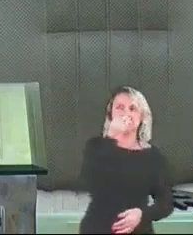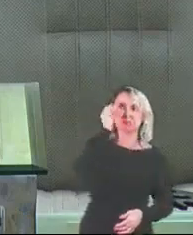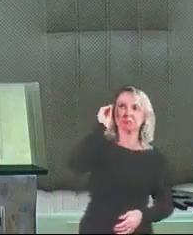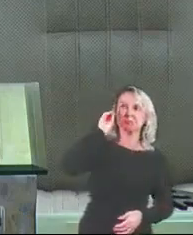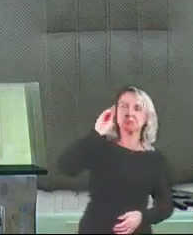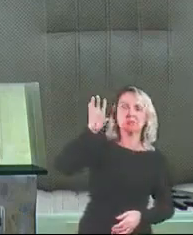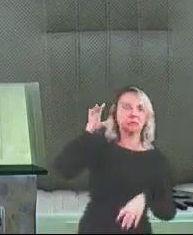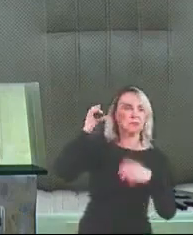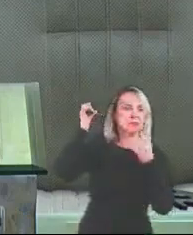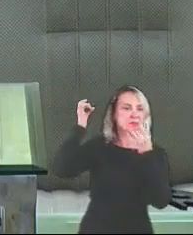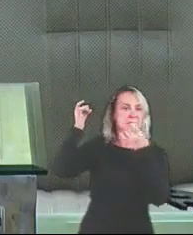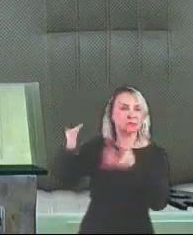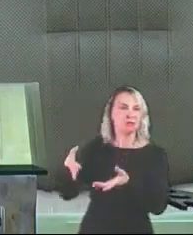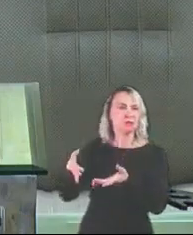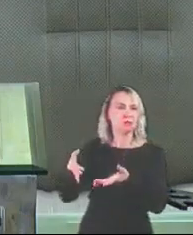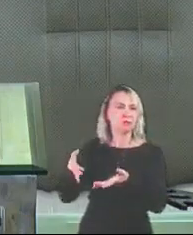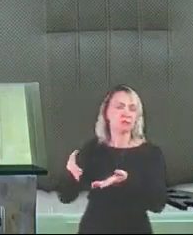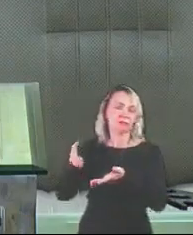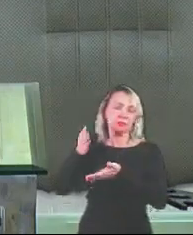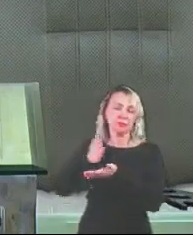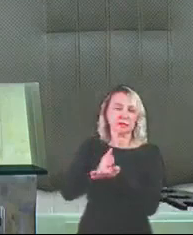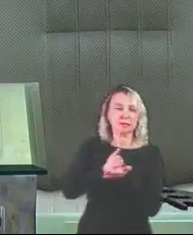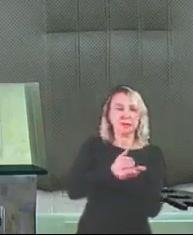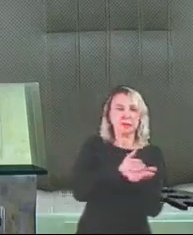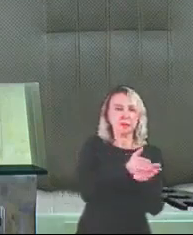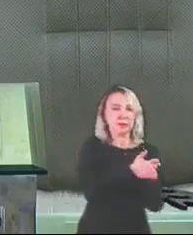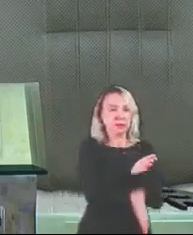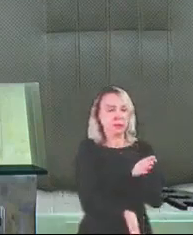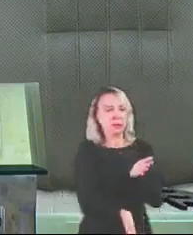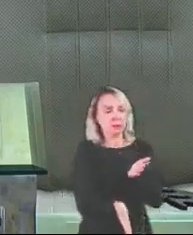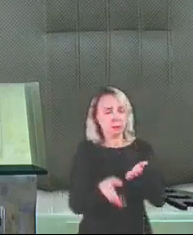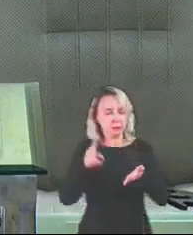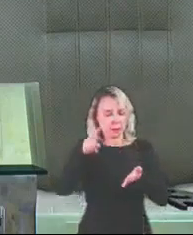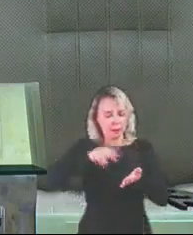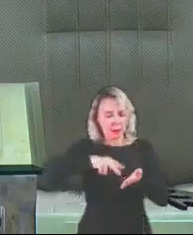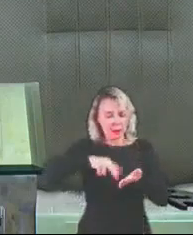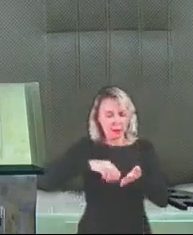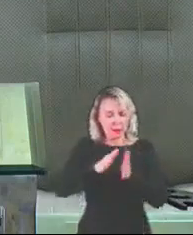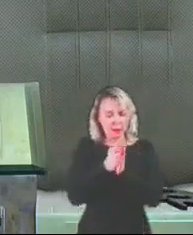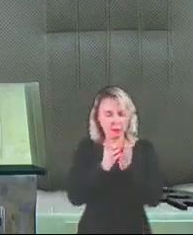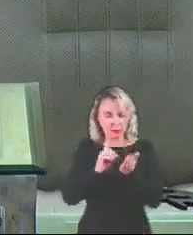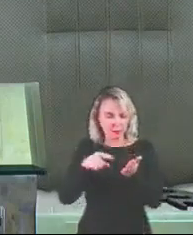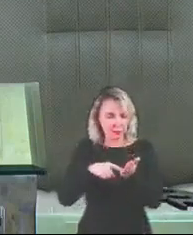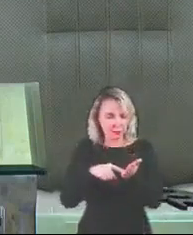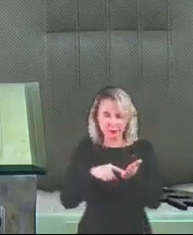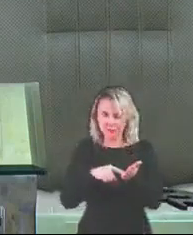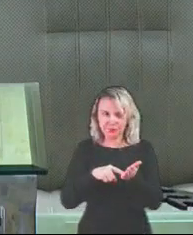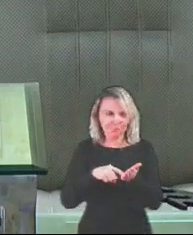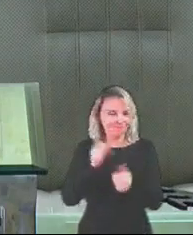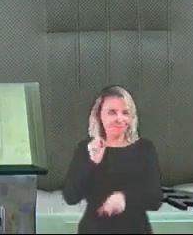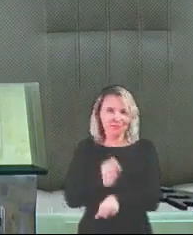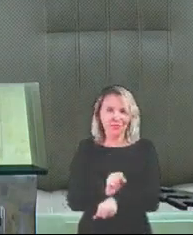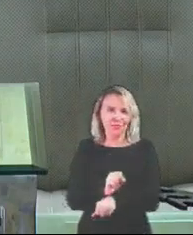por outros caminhos. Deixaram de meditar na lei do Senhor, deixaram de buscar o Deus